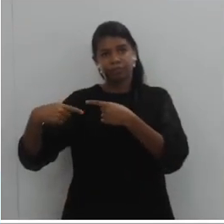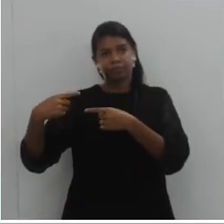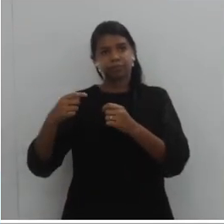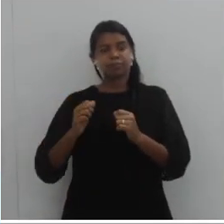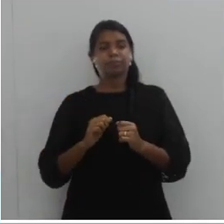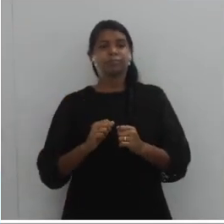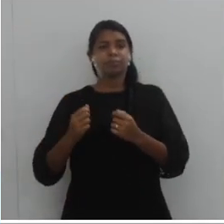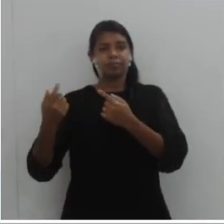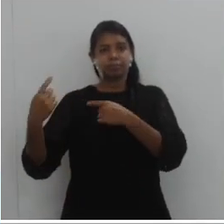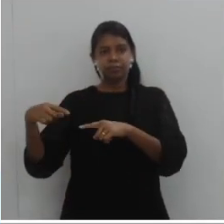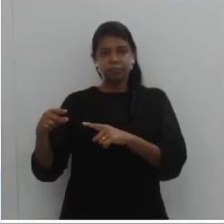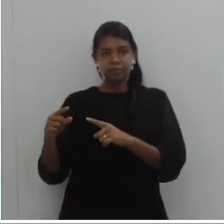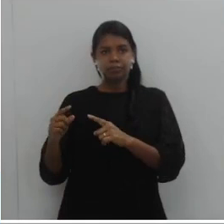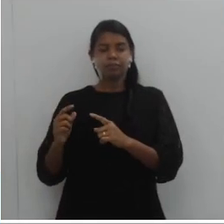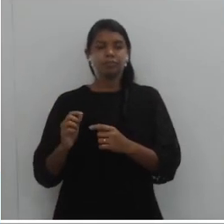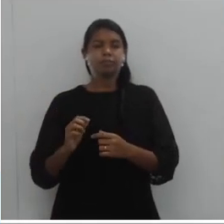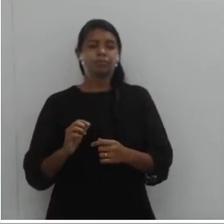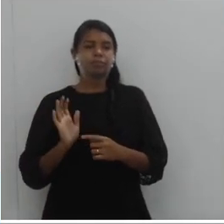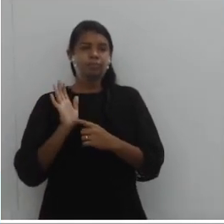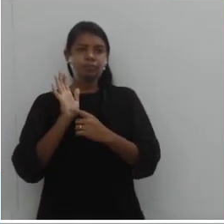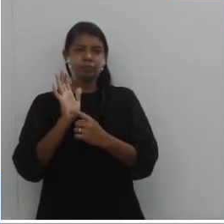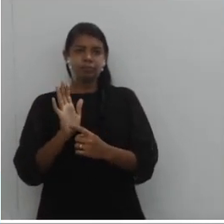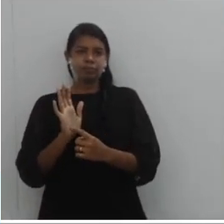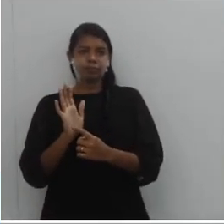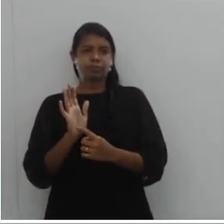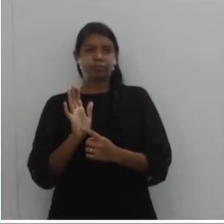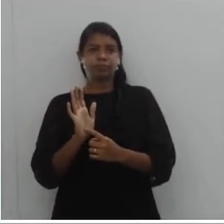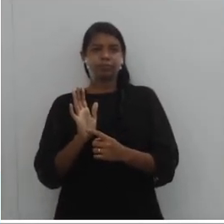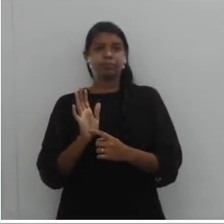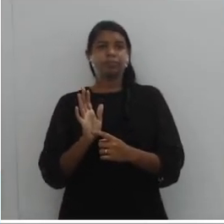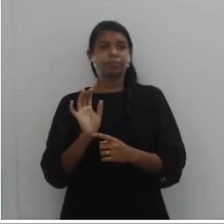consultada principalmente em questão do lar.